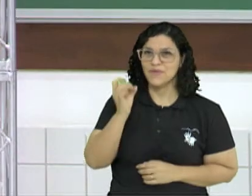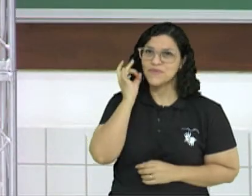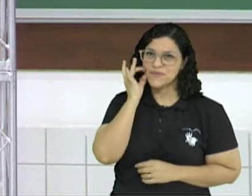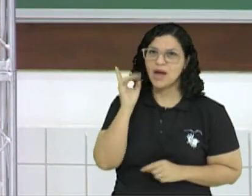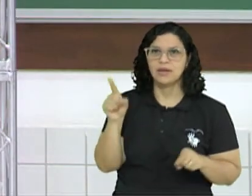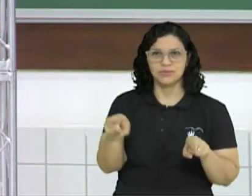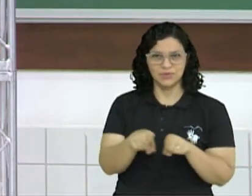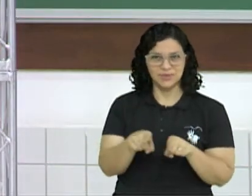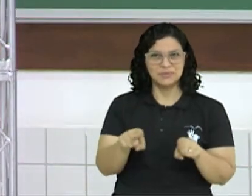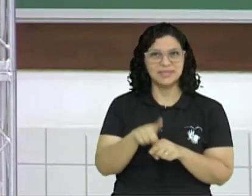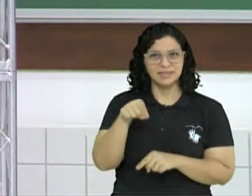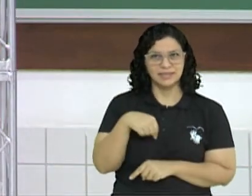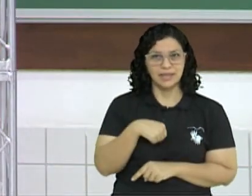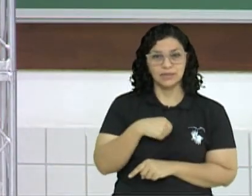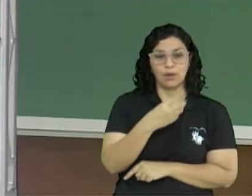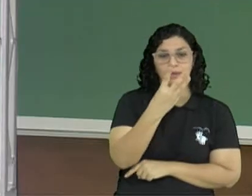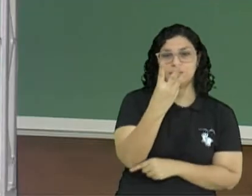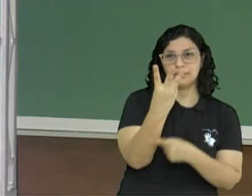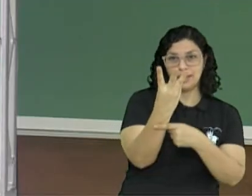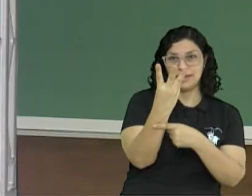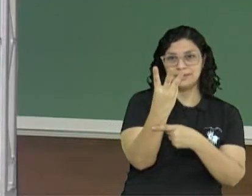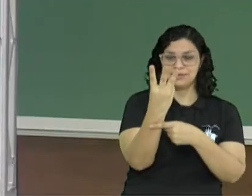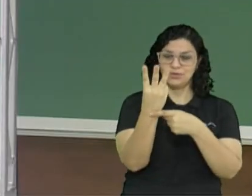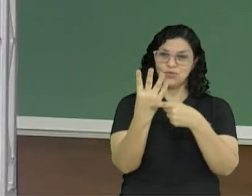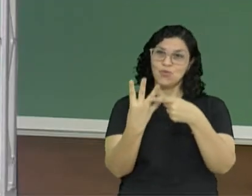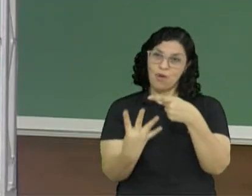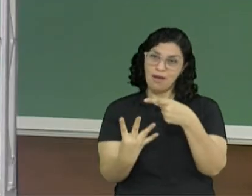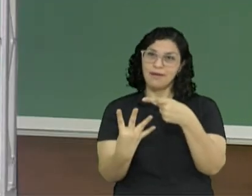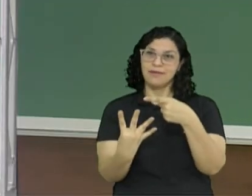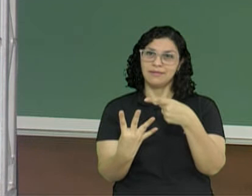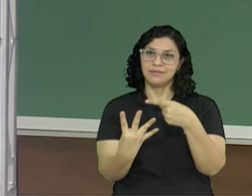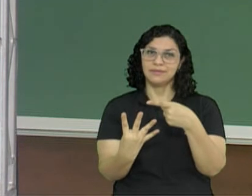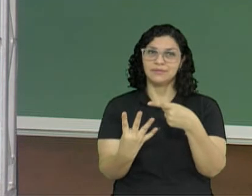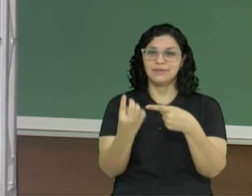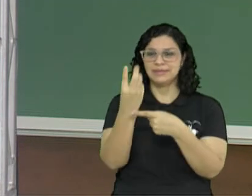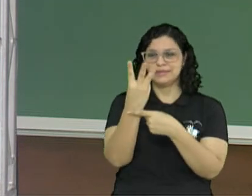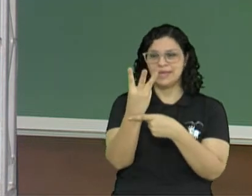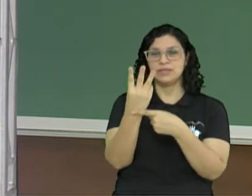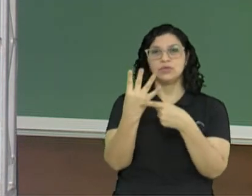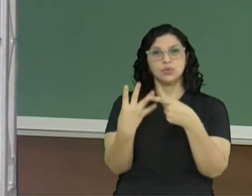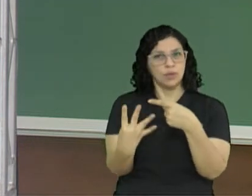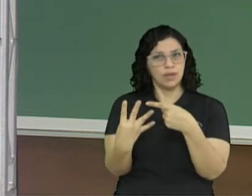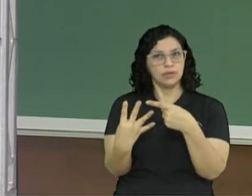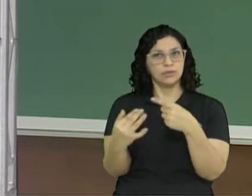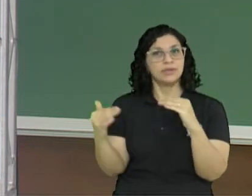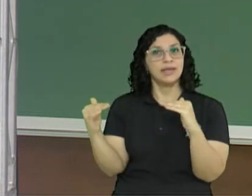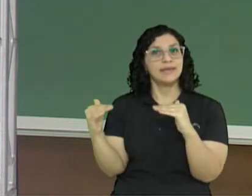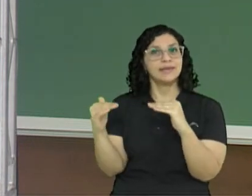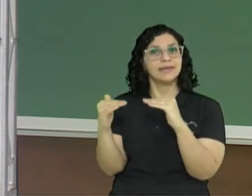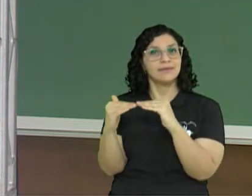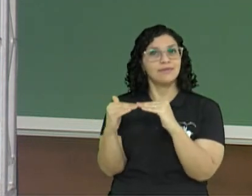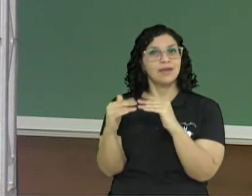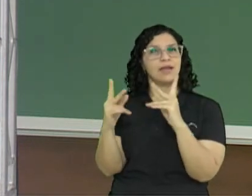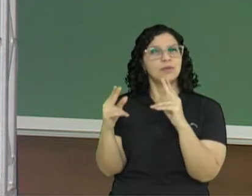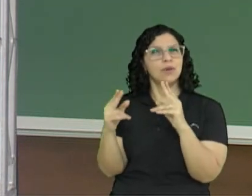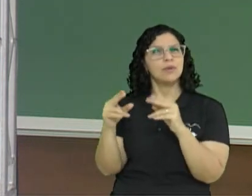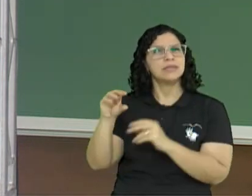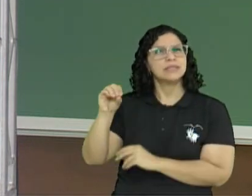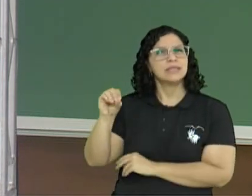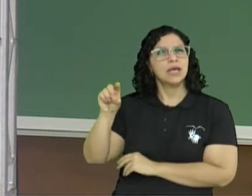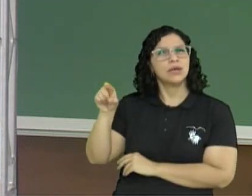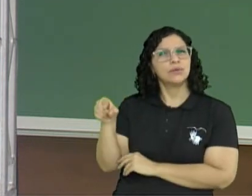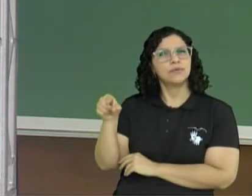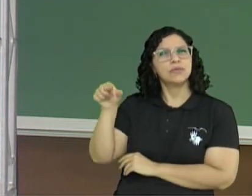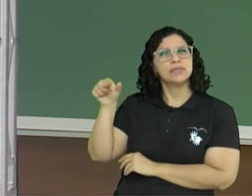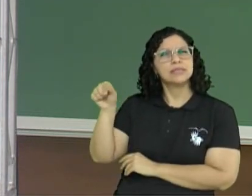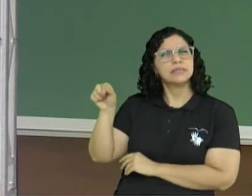Facinho, né? Olha lá, é 3 de 4 partes, então eu vou ter 3 quartos. Ah, mas professora, por que vai